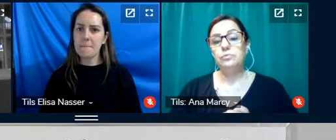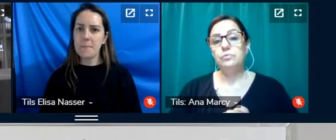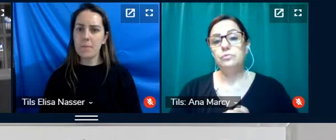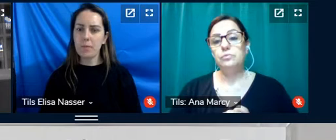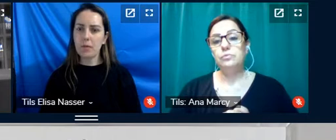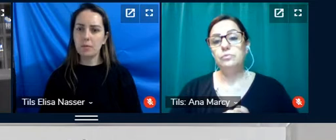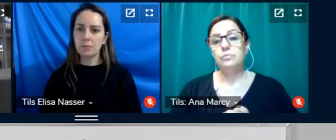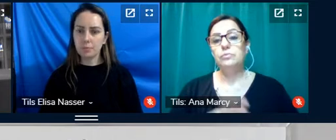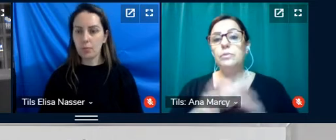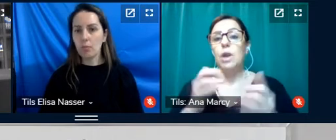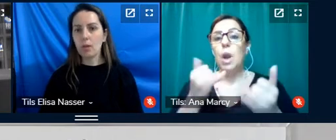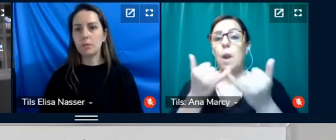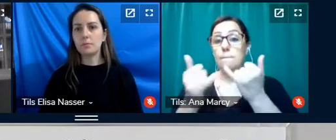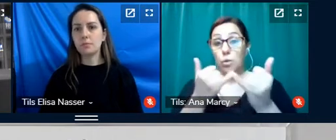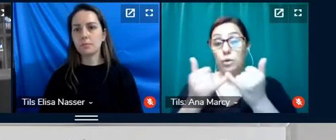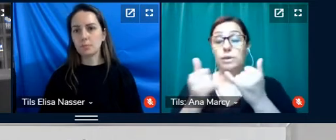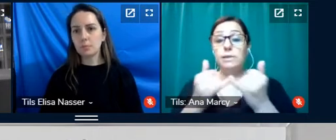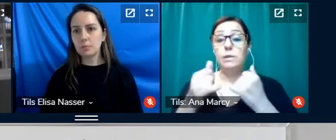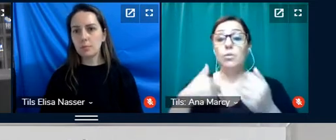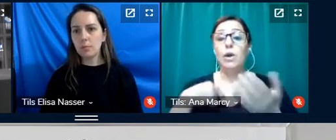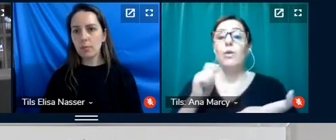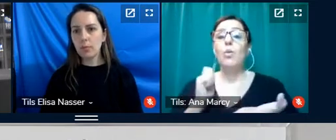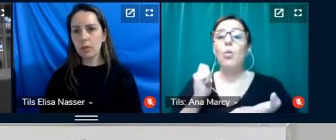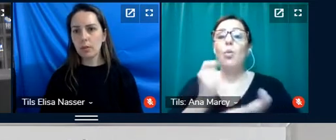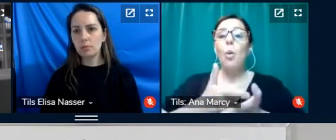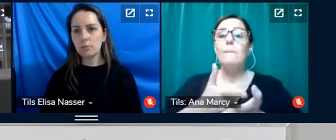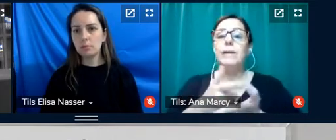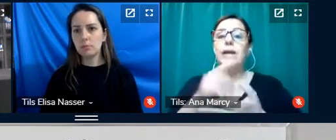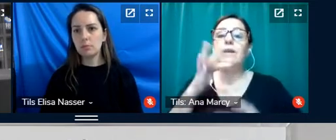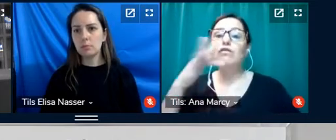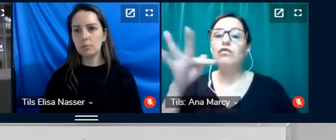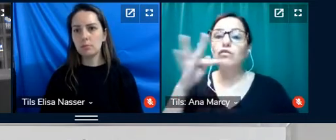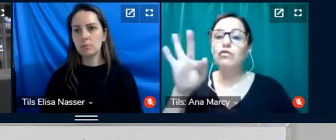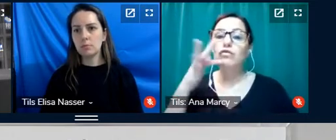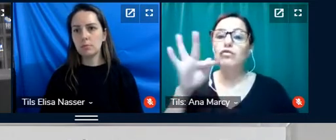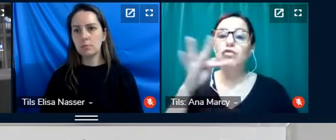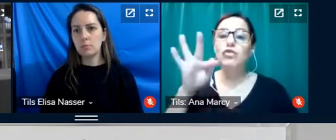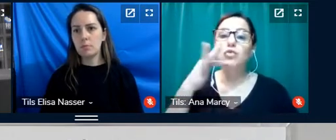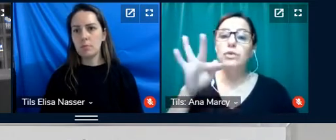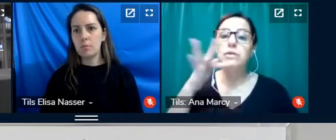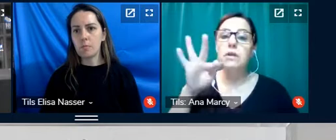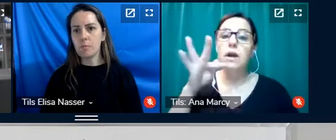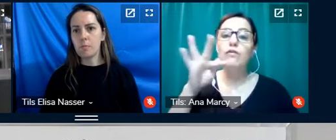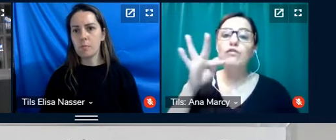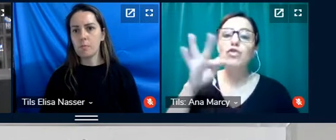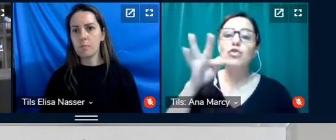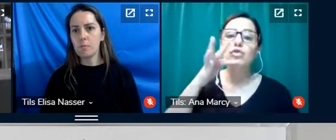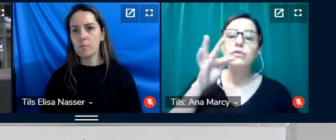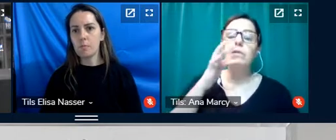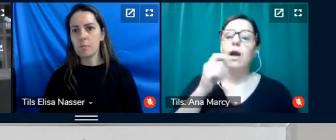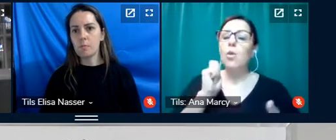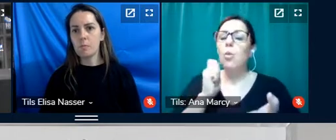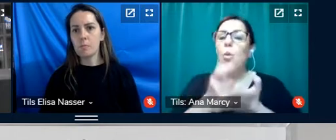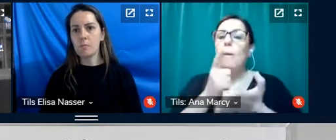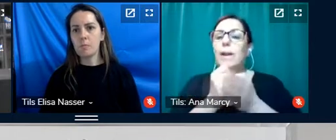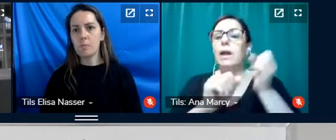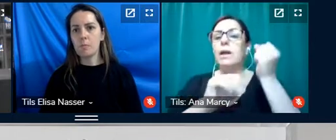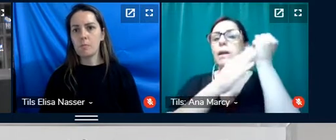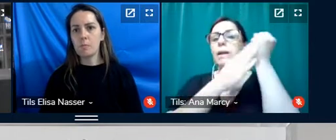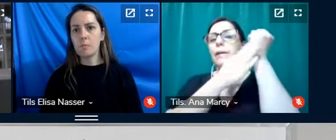eu estou carregando uma sacola de frutas, né? Aí a sacola está pesada, comprei abacaxi,